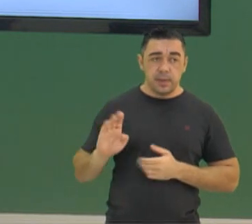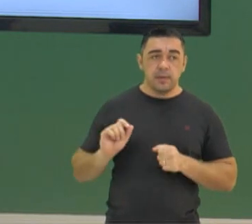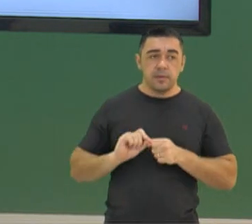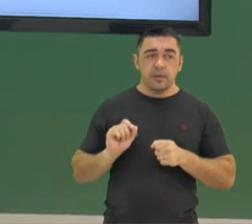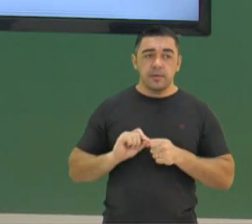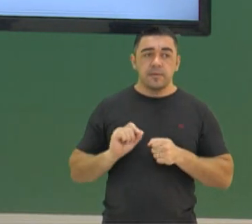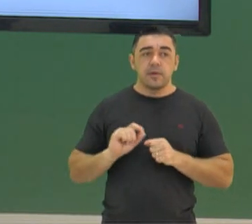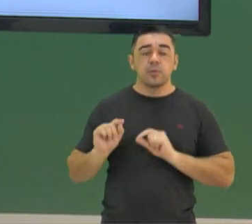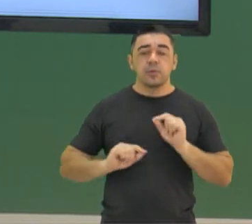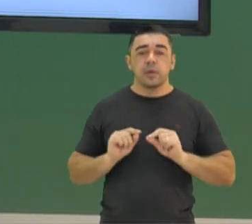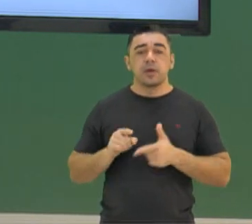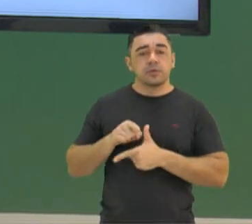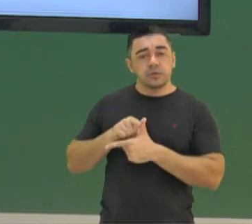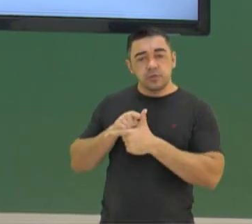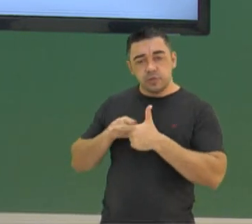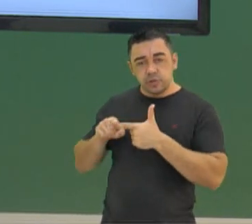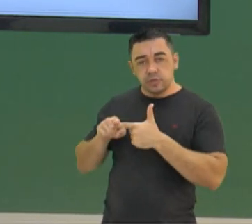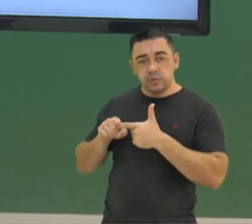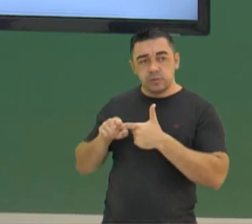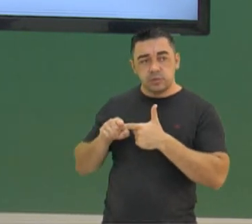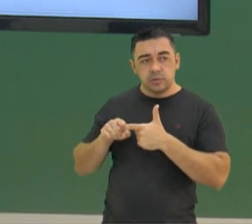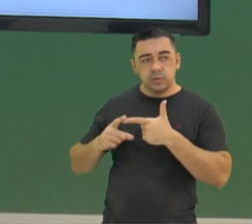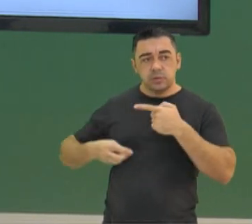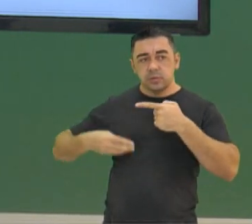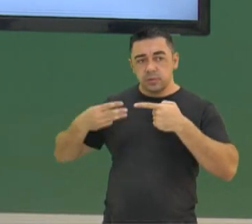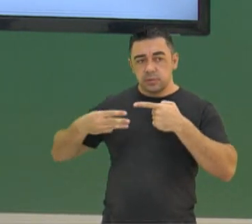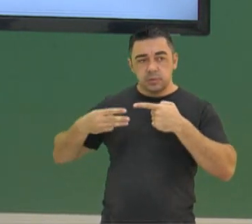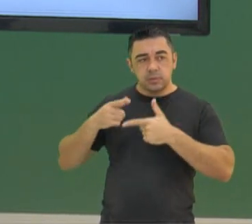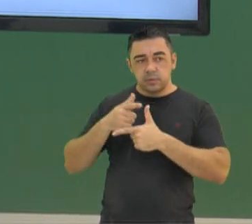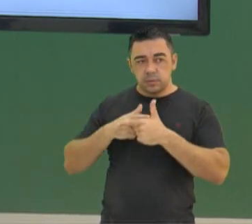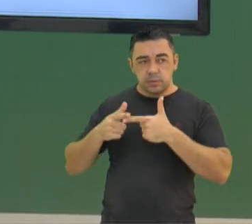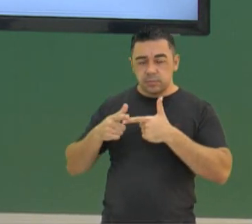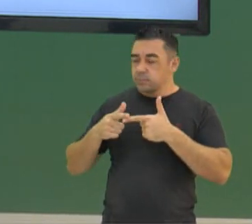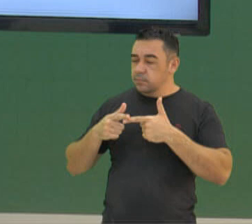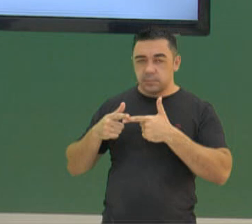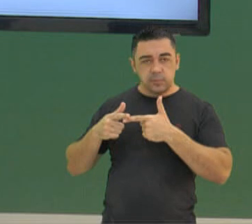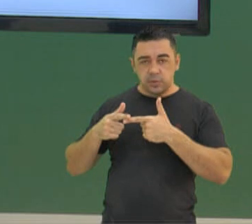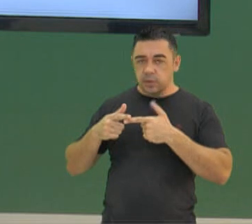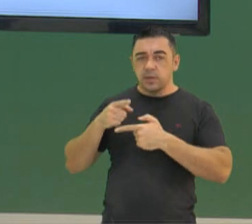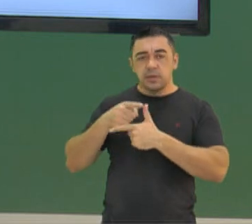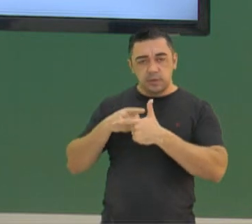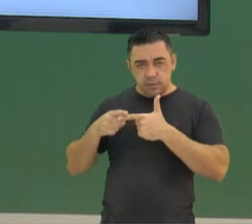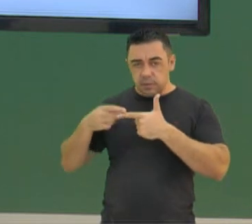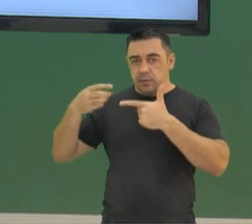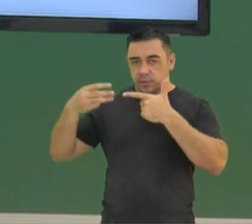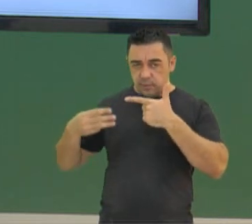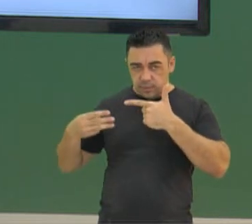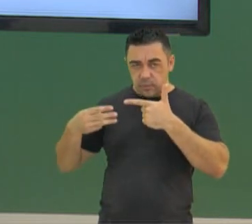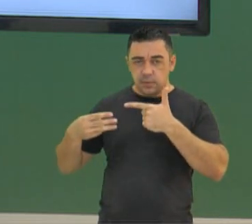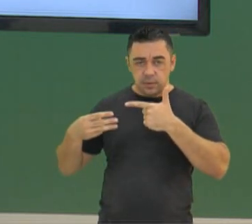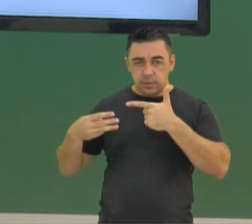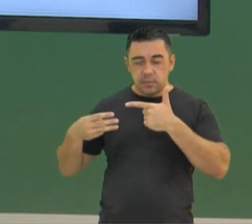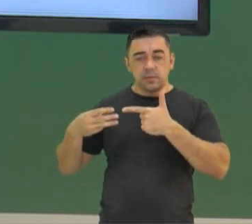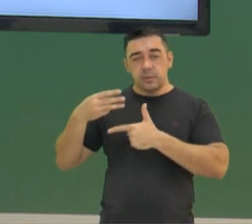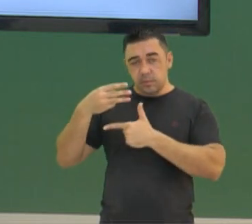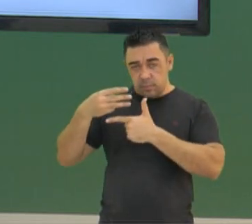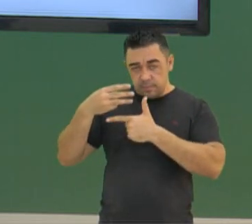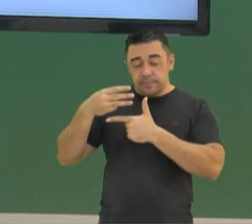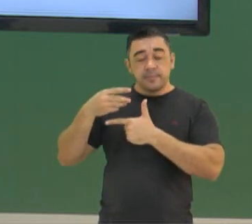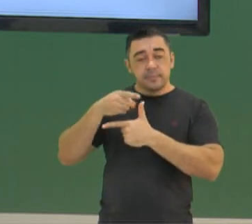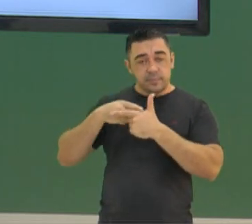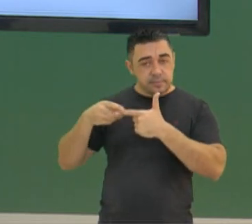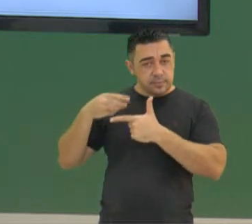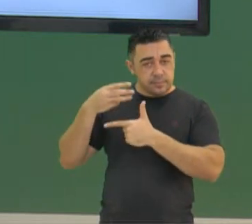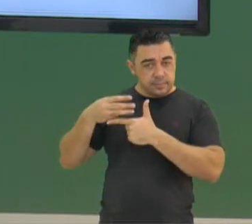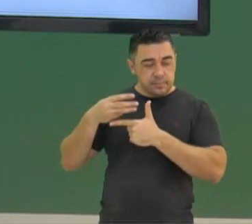né? O que está acontecendo aqui? Está multiplicando por algum valor essa equação B? Não, não está multiplicando por nenhum valor a